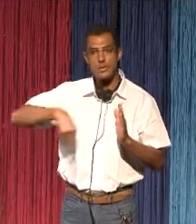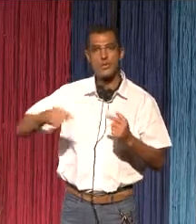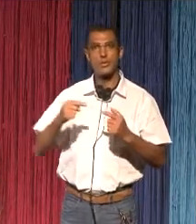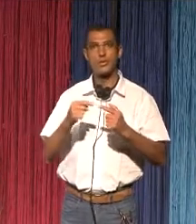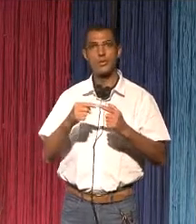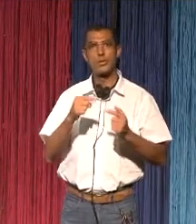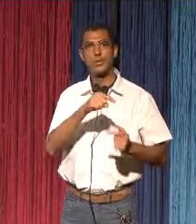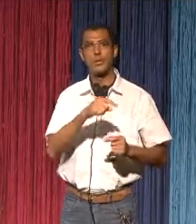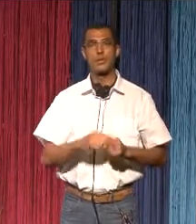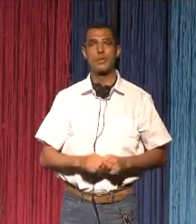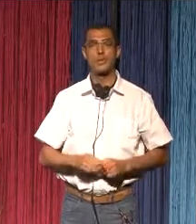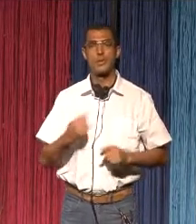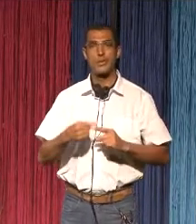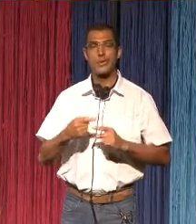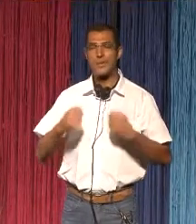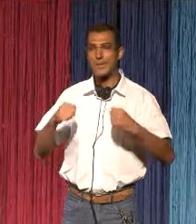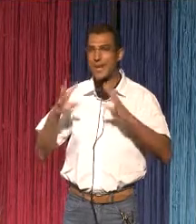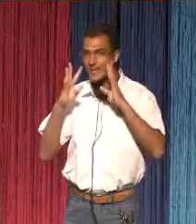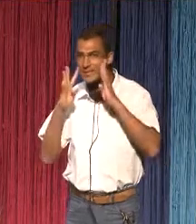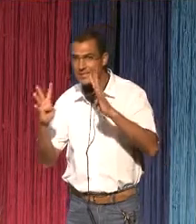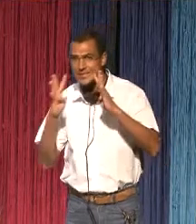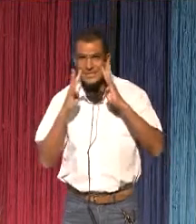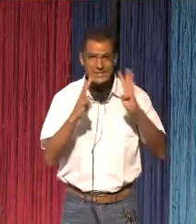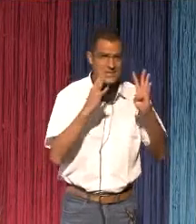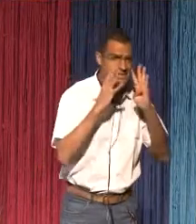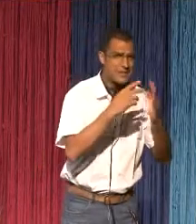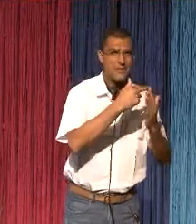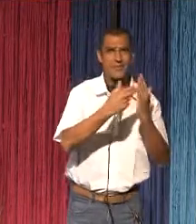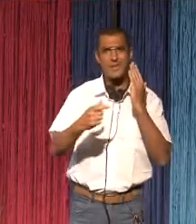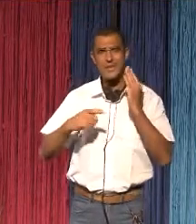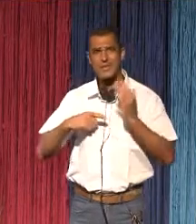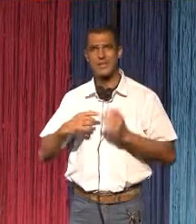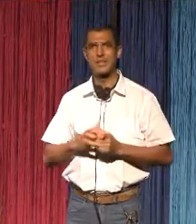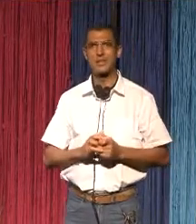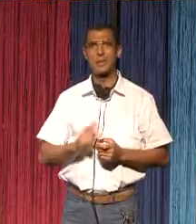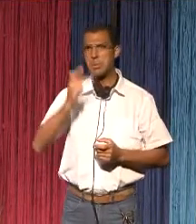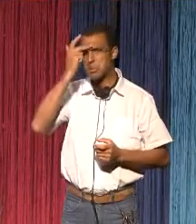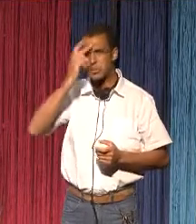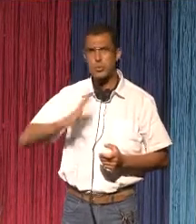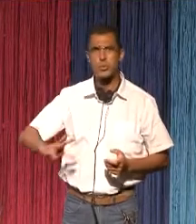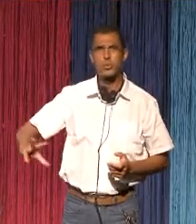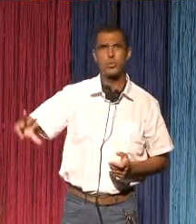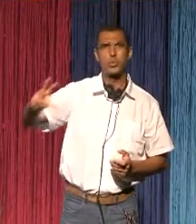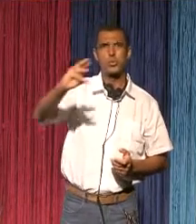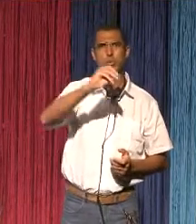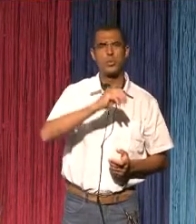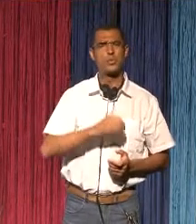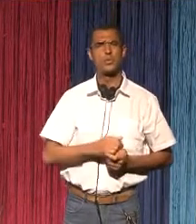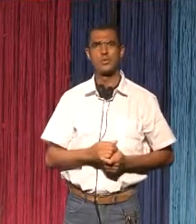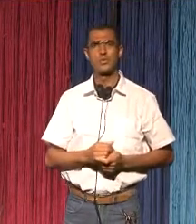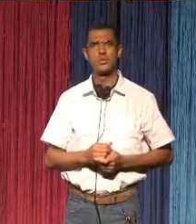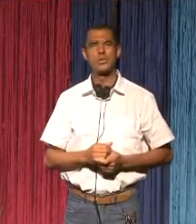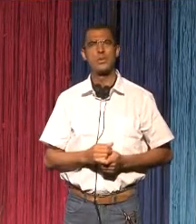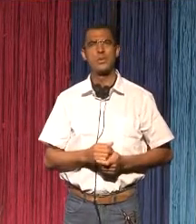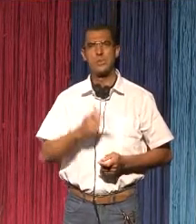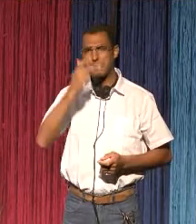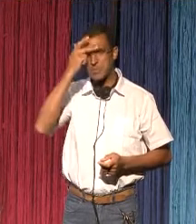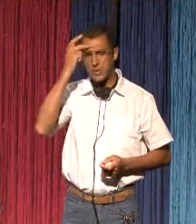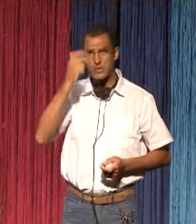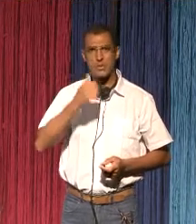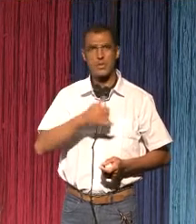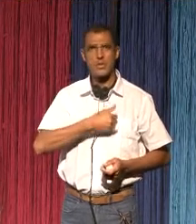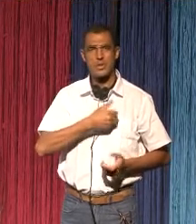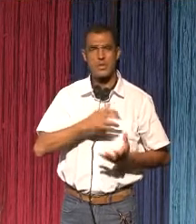Então, como é que nós precisamos, nós, os velhos, eu vou falar isso 3.000 vezes,